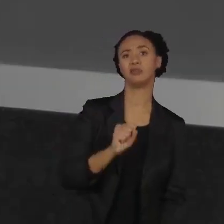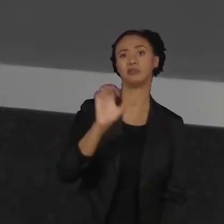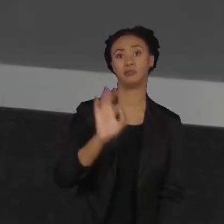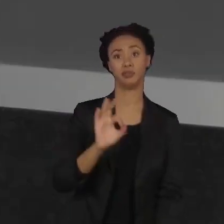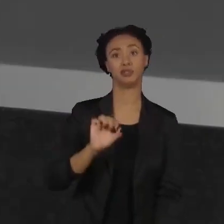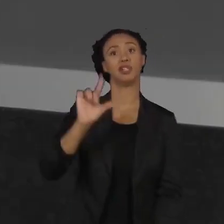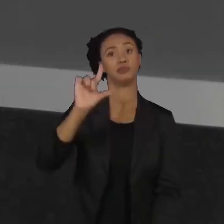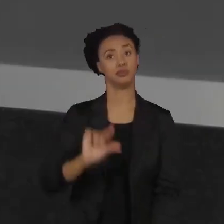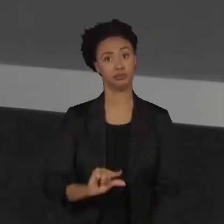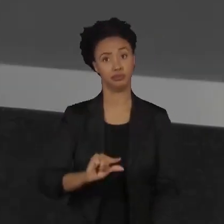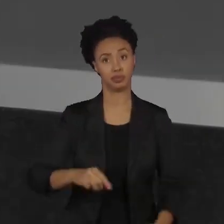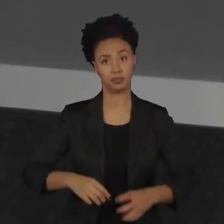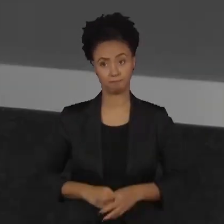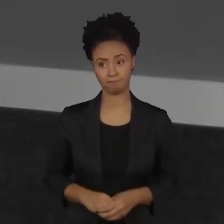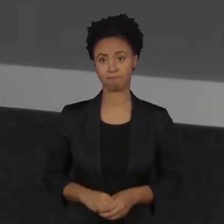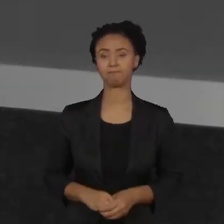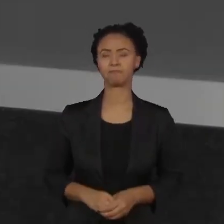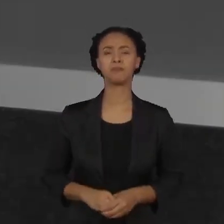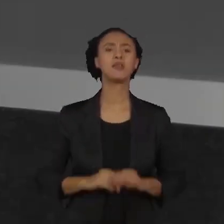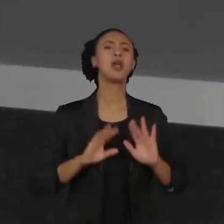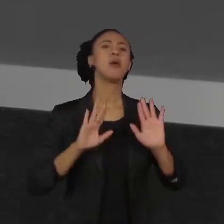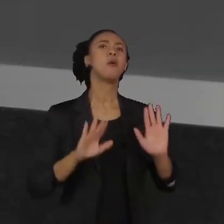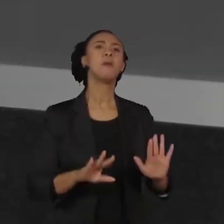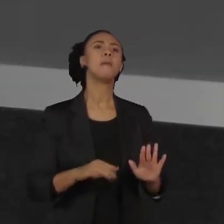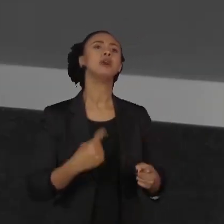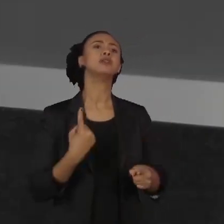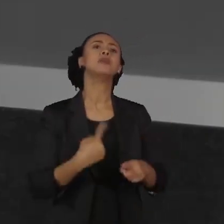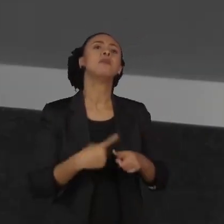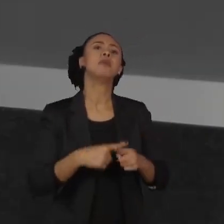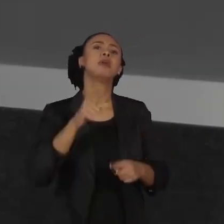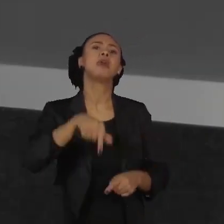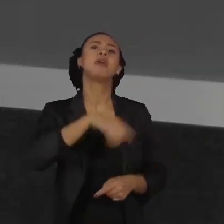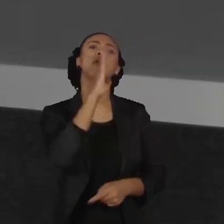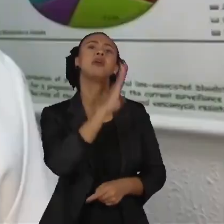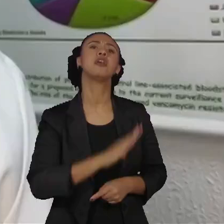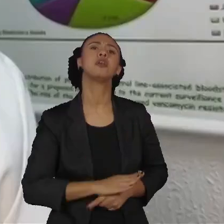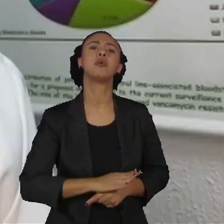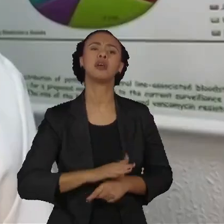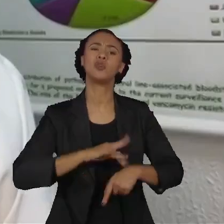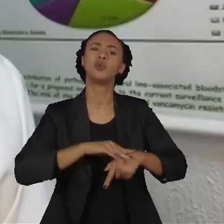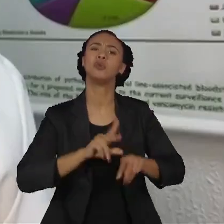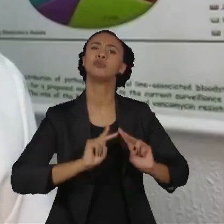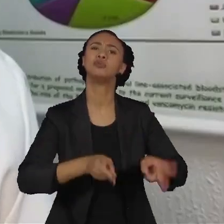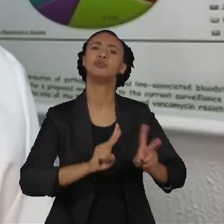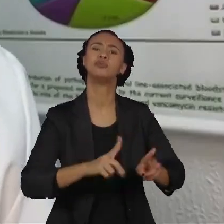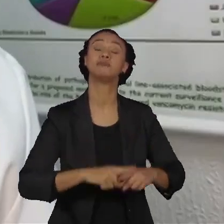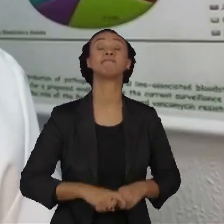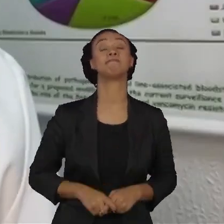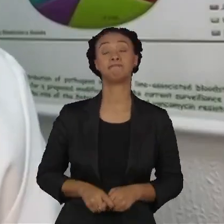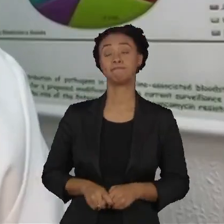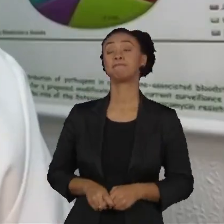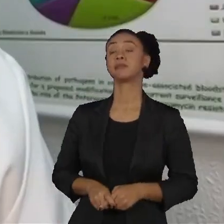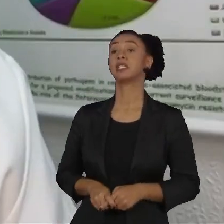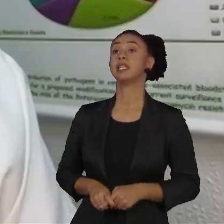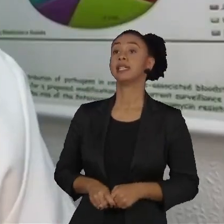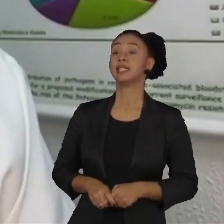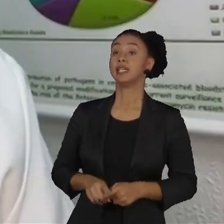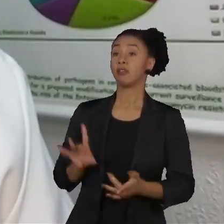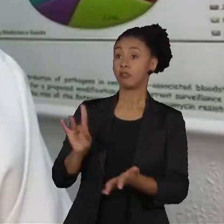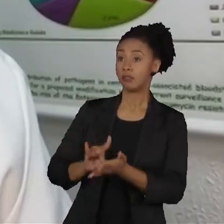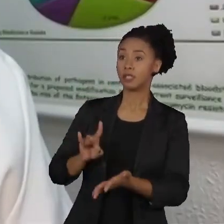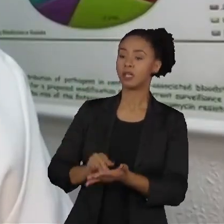e o que explica essa prevalência da tuberculose no nosso país? É um dos índices também de